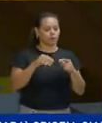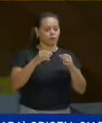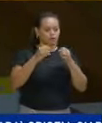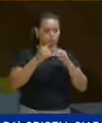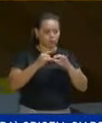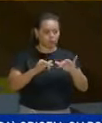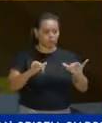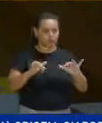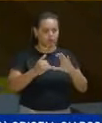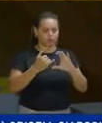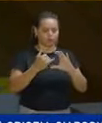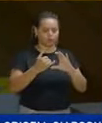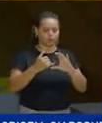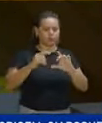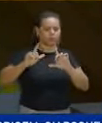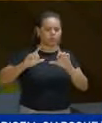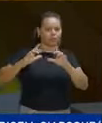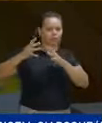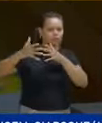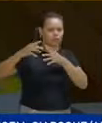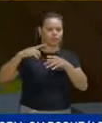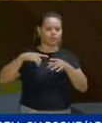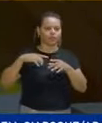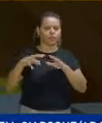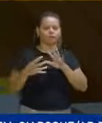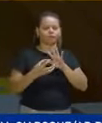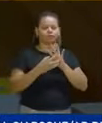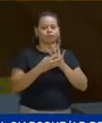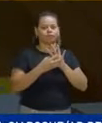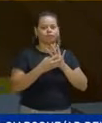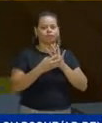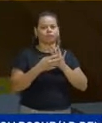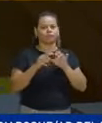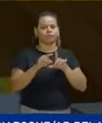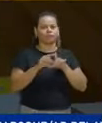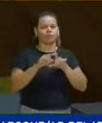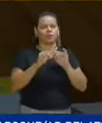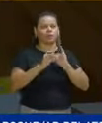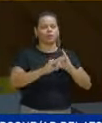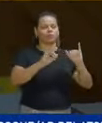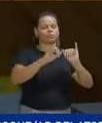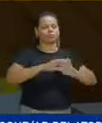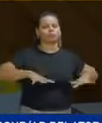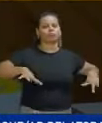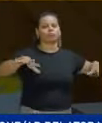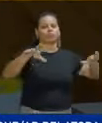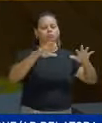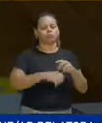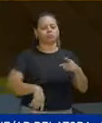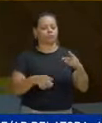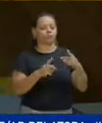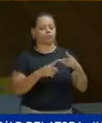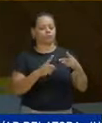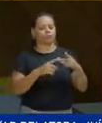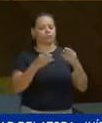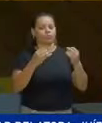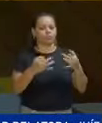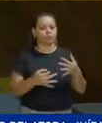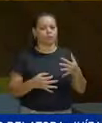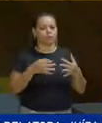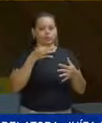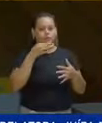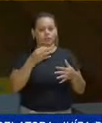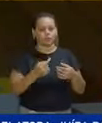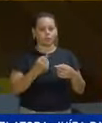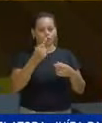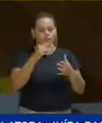ao vivo por emissoras de rádio, TV e prévias partidárias, sem prejuízo de cobertura de meios de comunicação social. E o segundo, que trata que, nas hipóteses